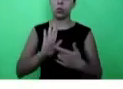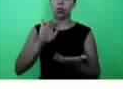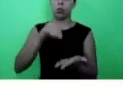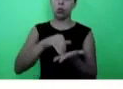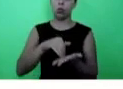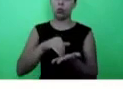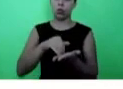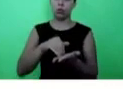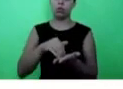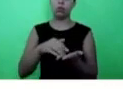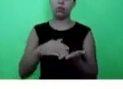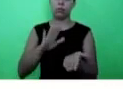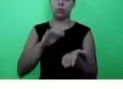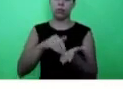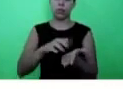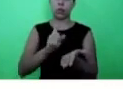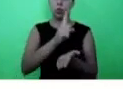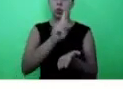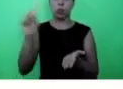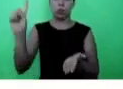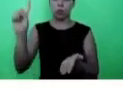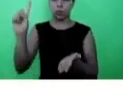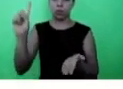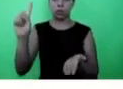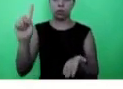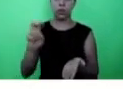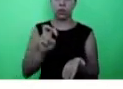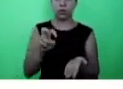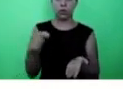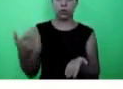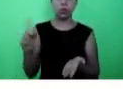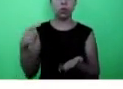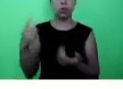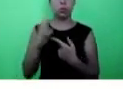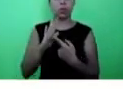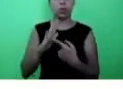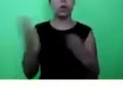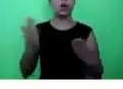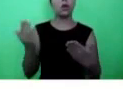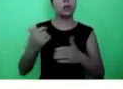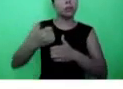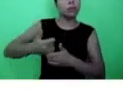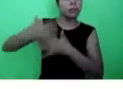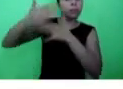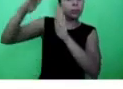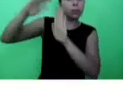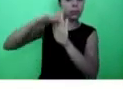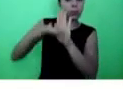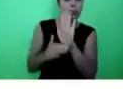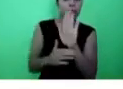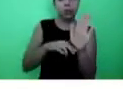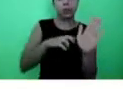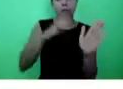Aqui no final, pessoal, até o 52º, e na sequência nós temos a lista de suplência,